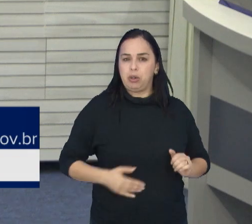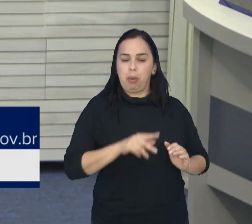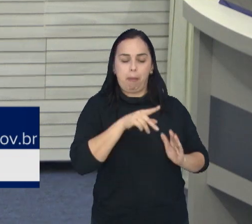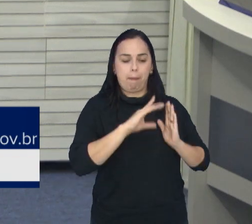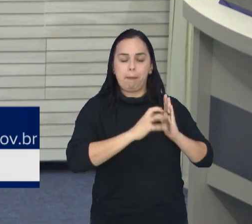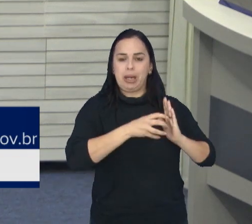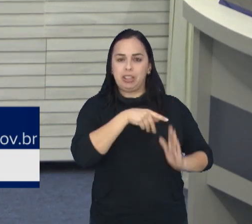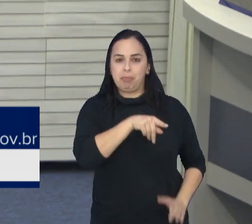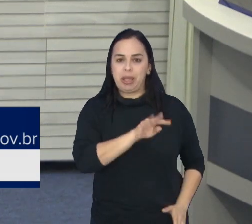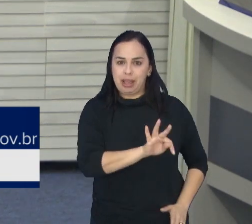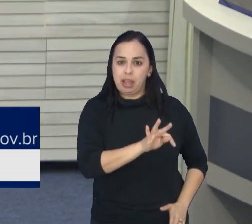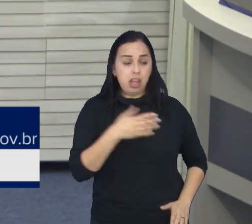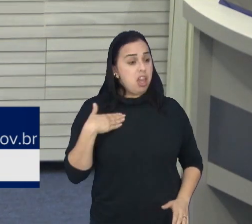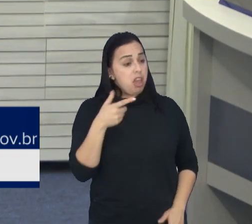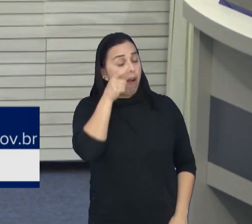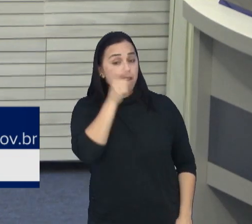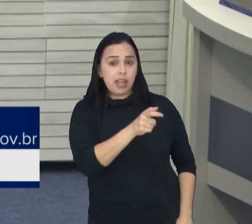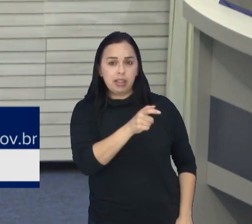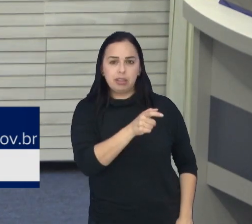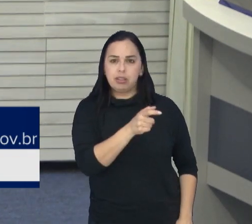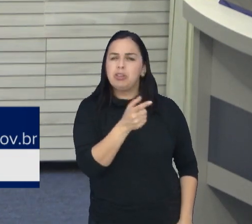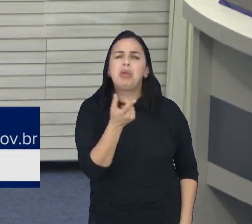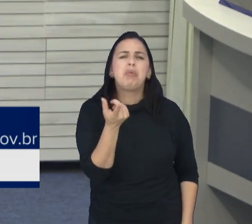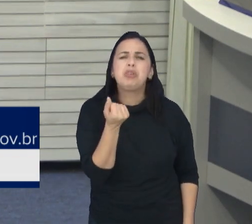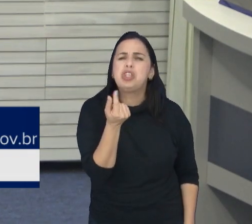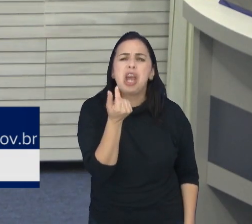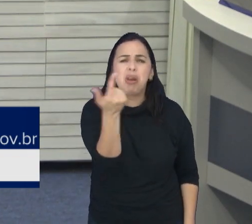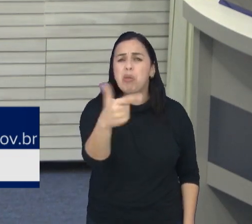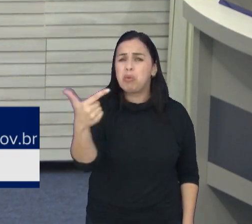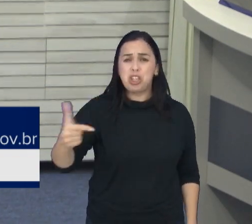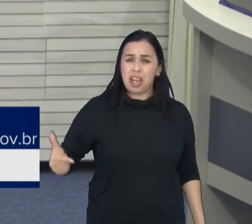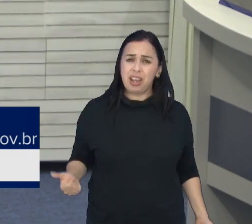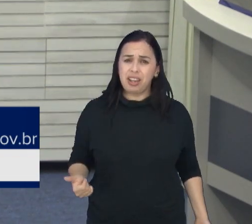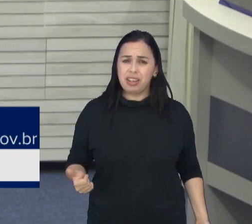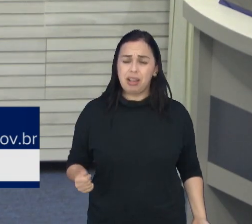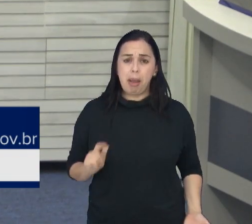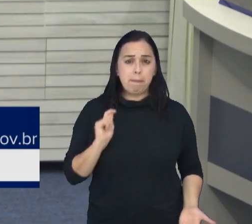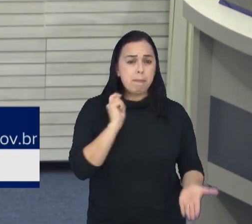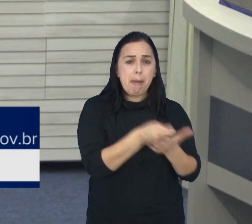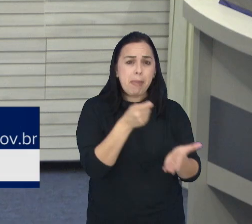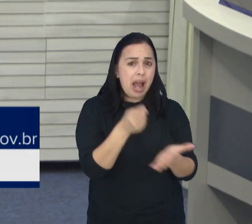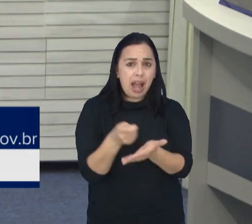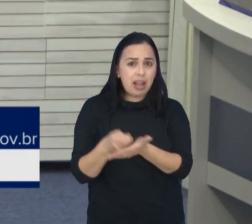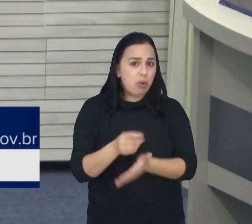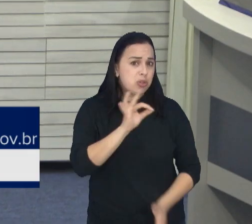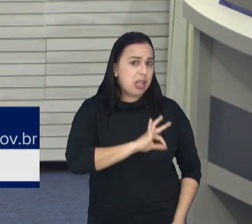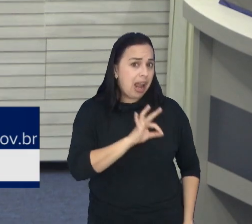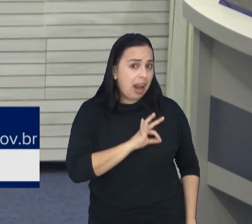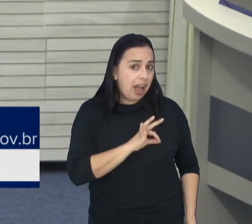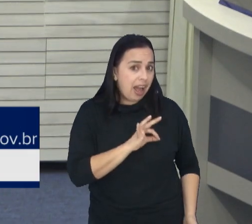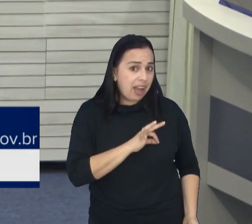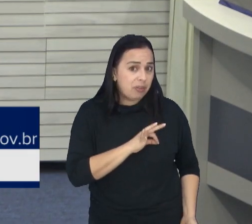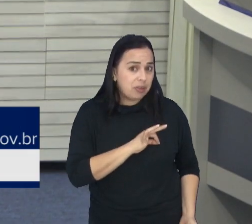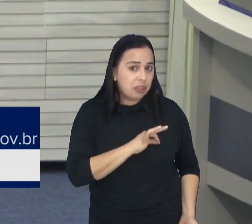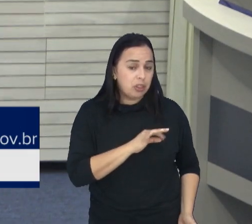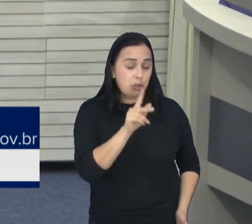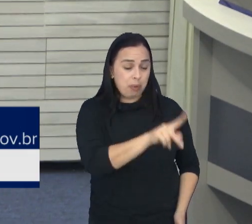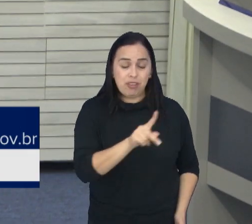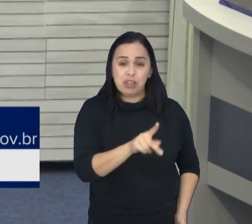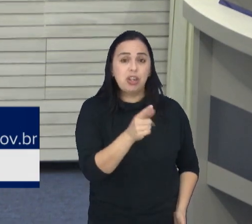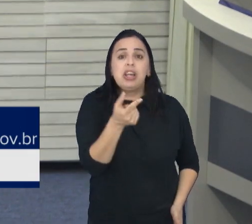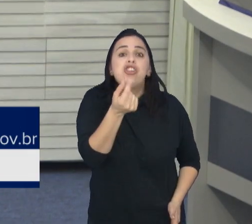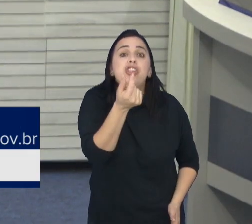Falar é fácil. Não tinha dinheiro, seu vereador, para pagar nem o salário atual dos